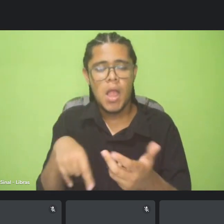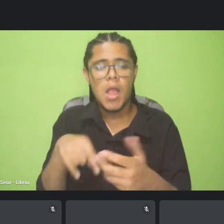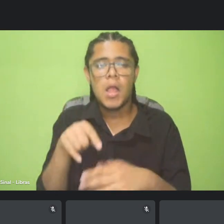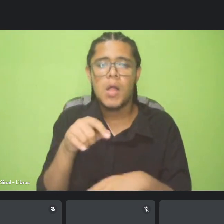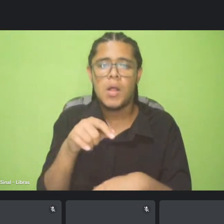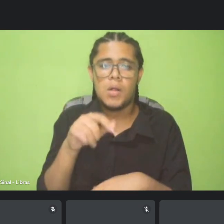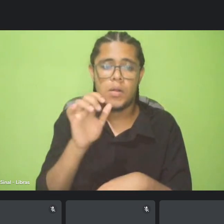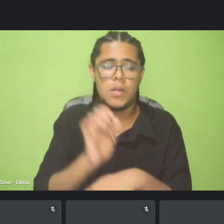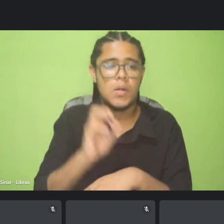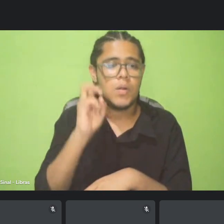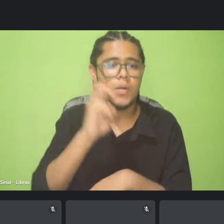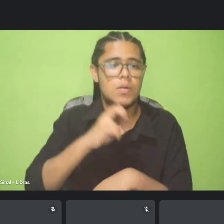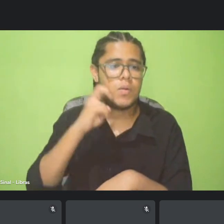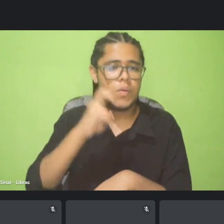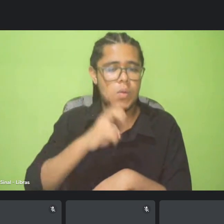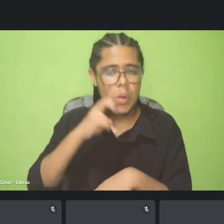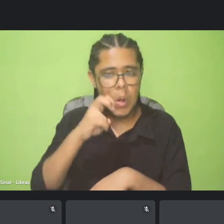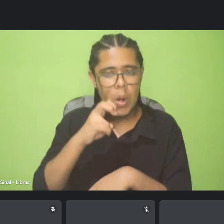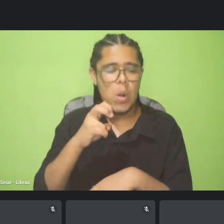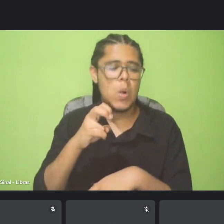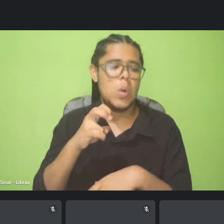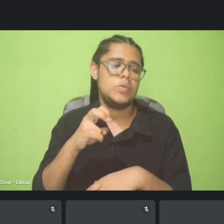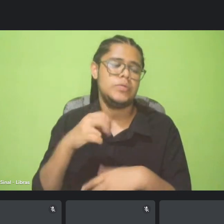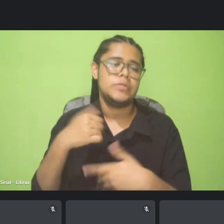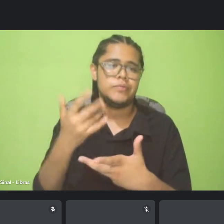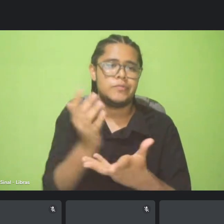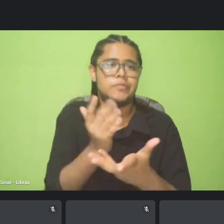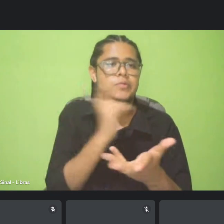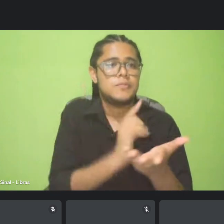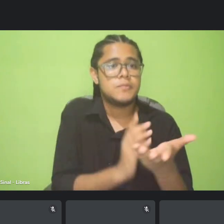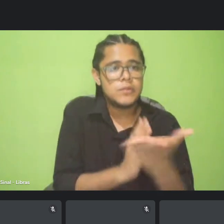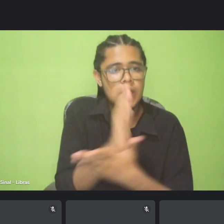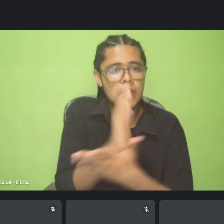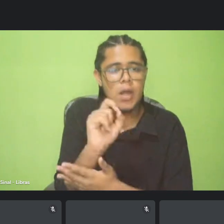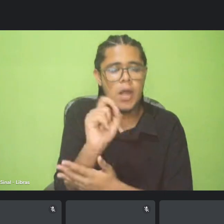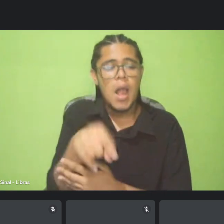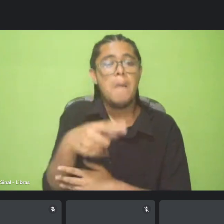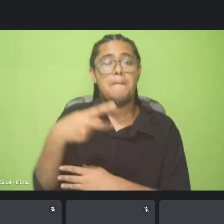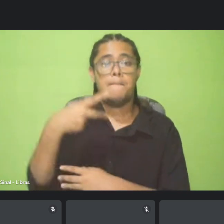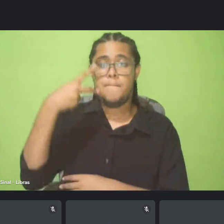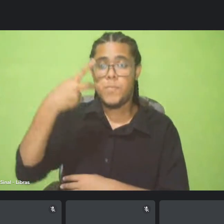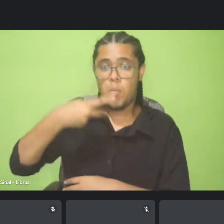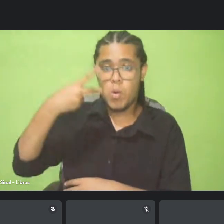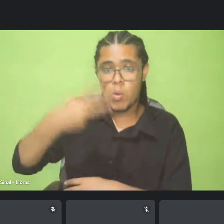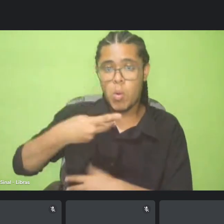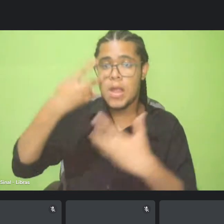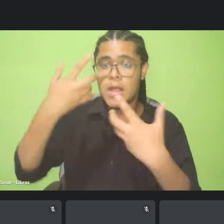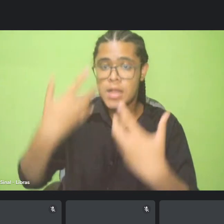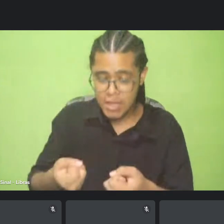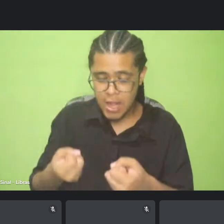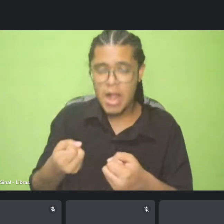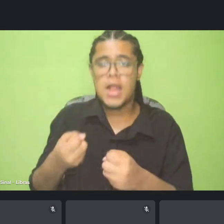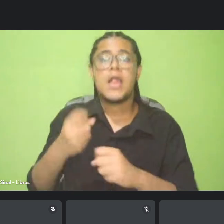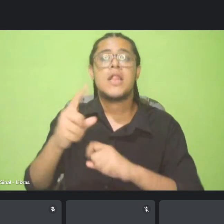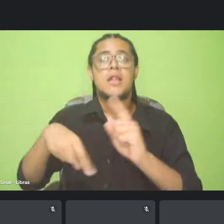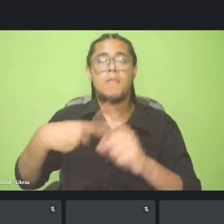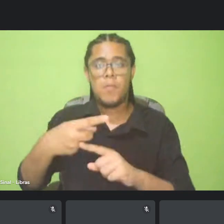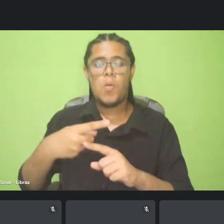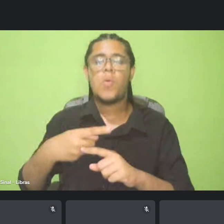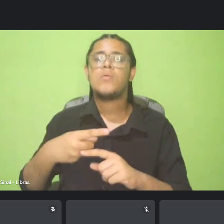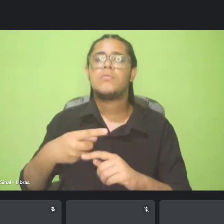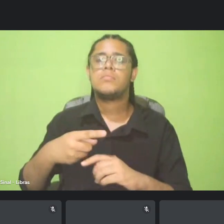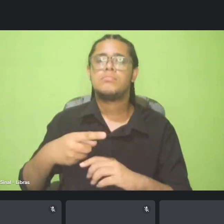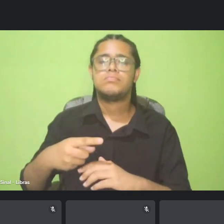necessário que um promotor protocolasse e levasse para a instância federal para que um juiz federal dissesse que